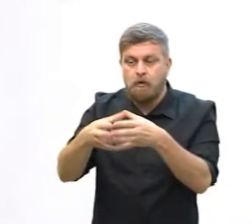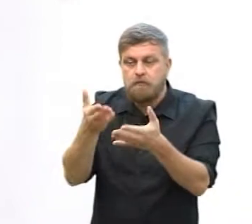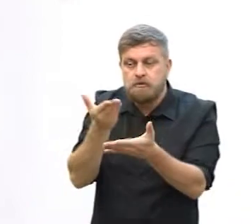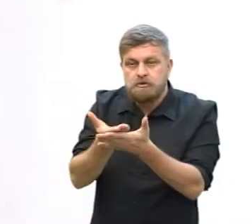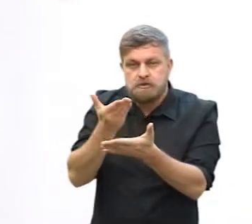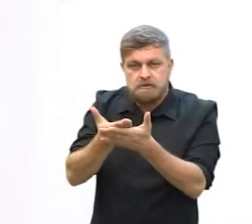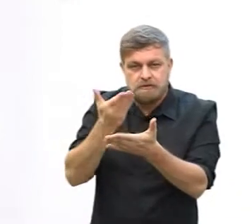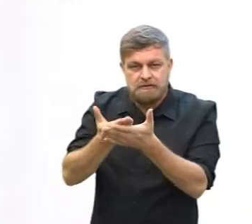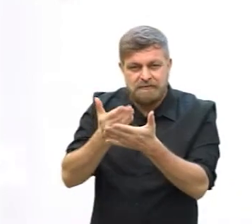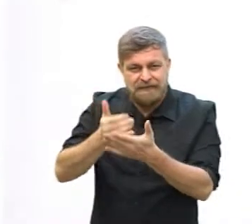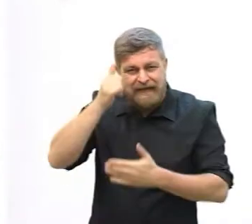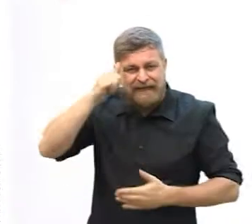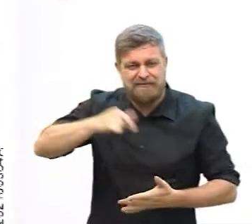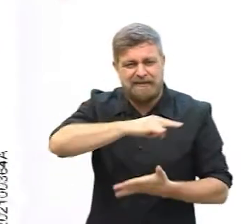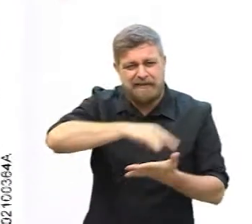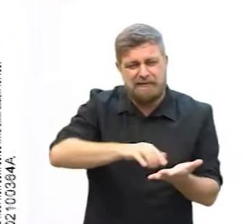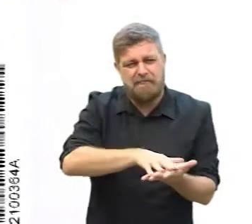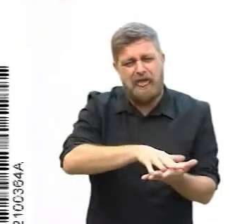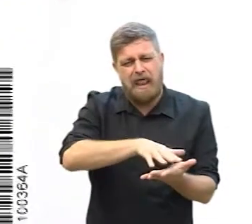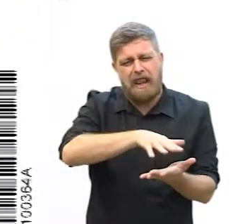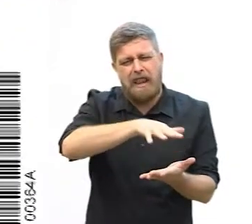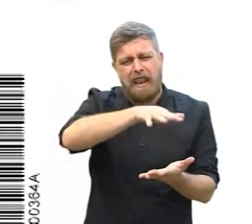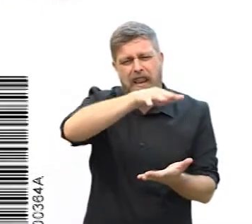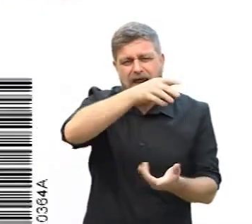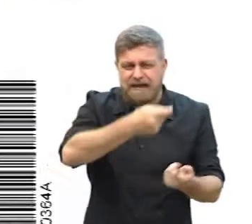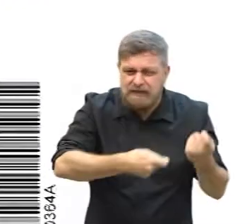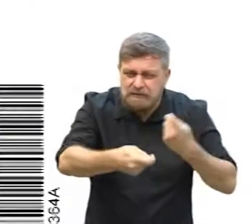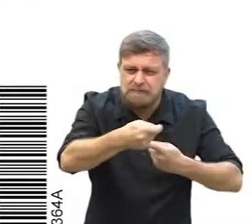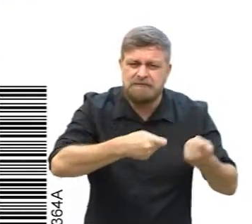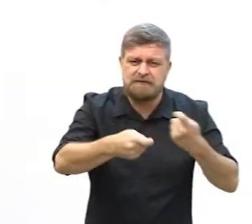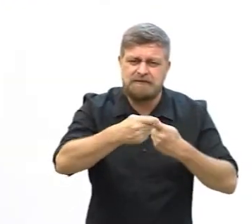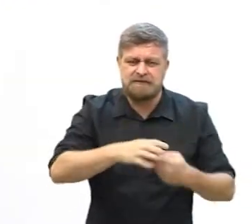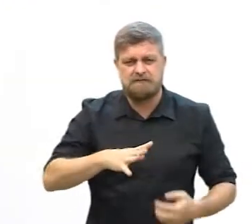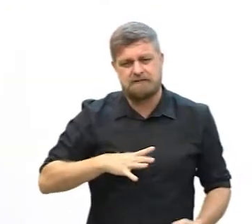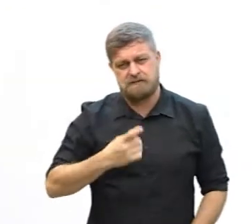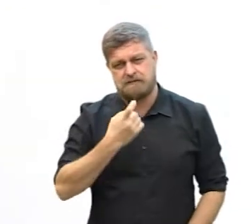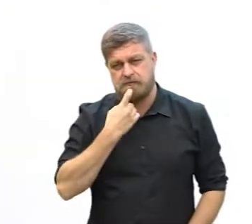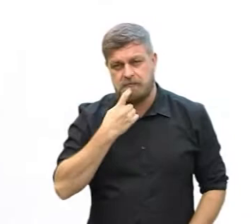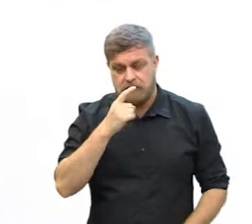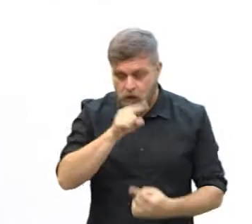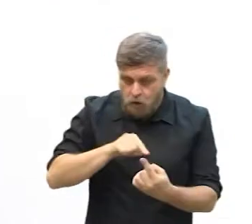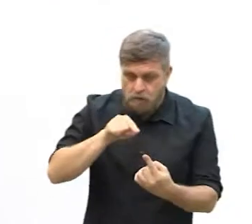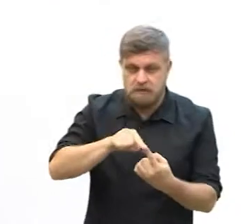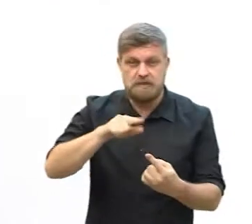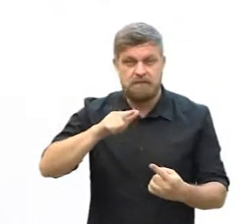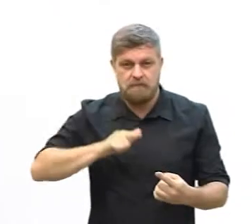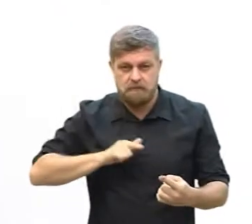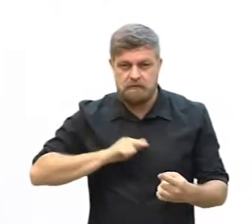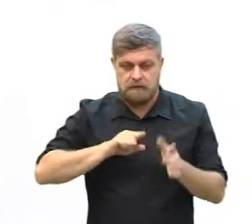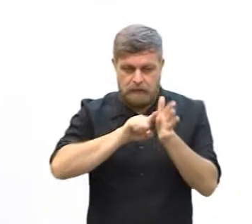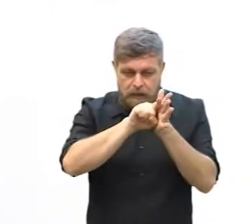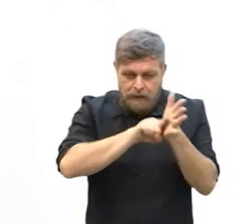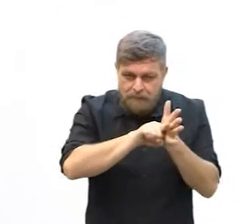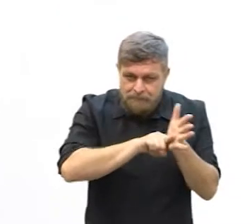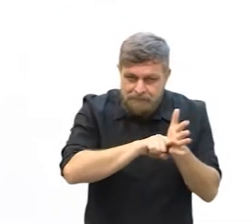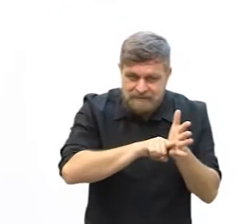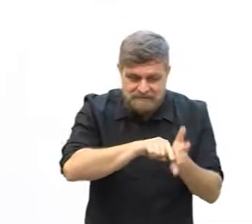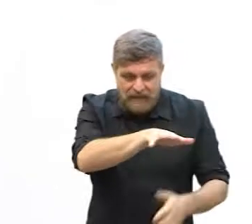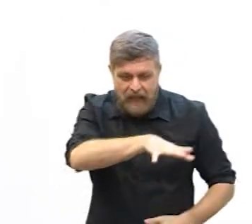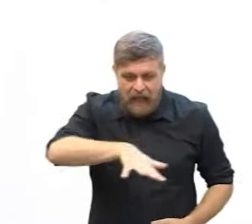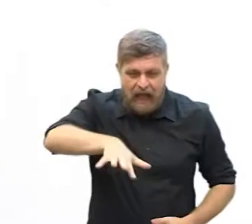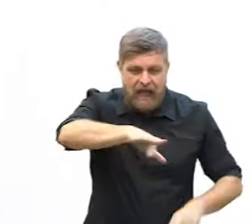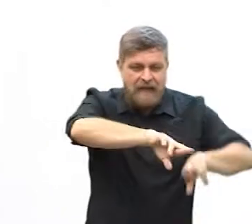sobre desburocratização da administração municipal. A medida visa fazer um levantamento junto aos